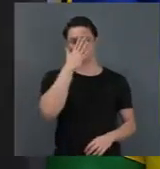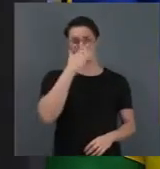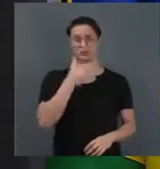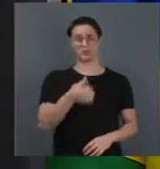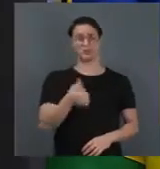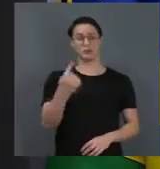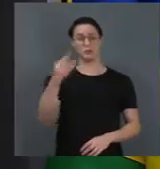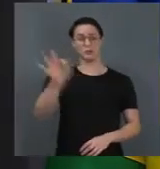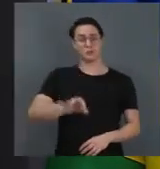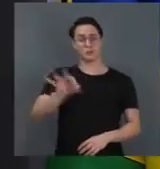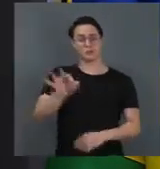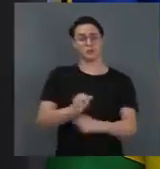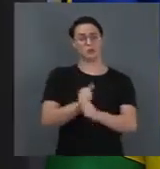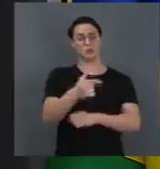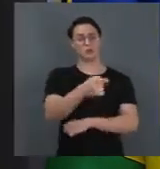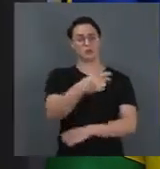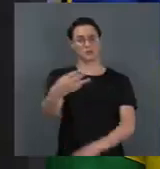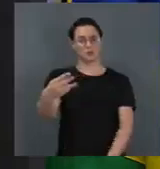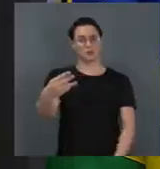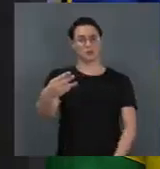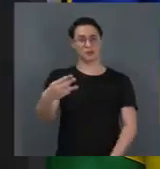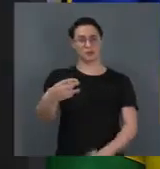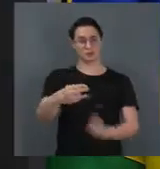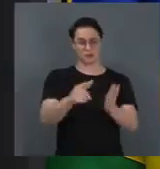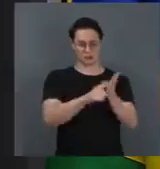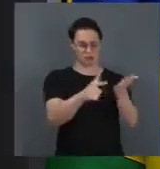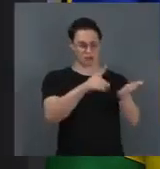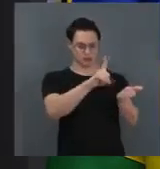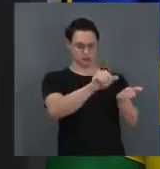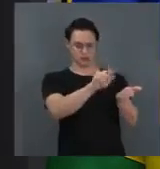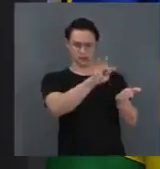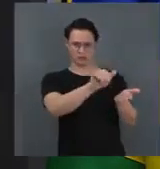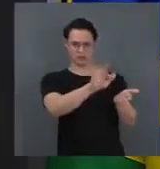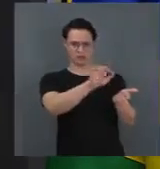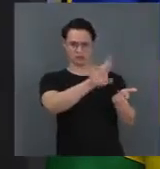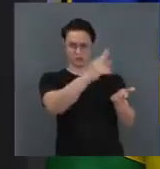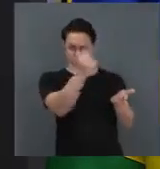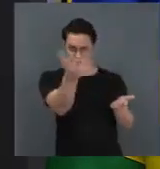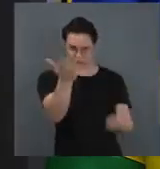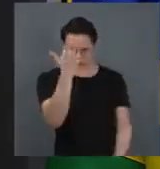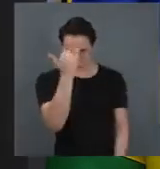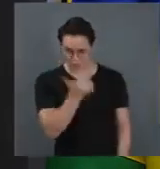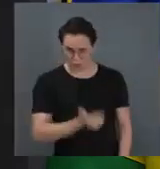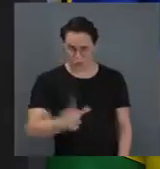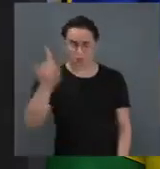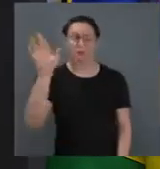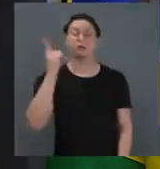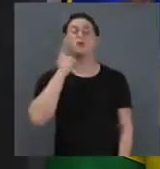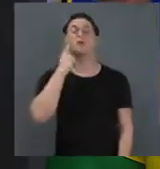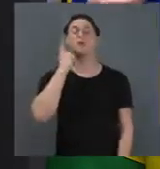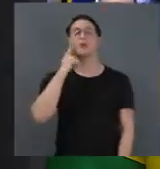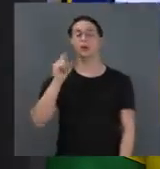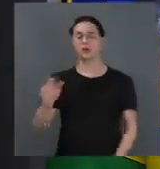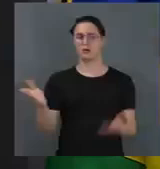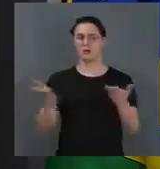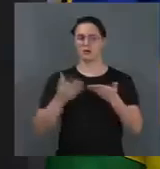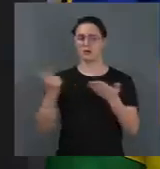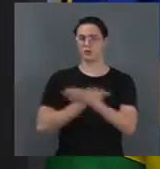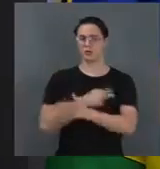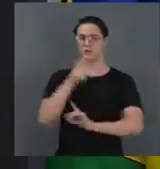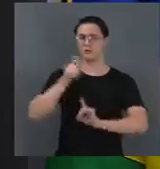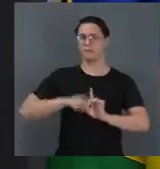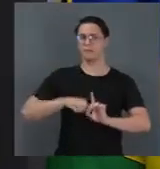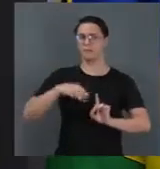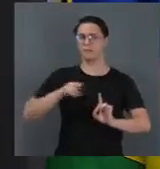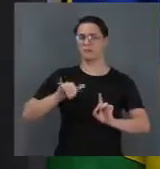61% em 2023. Datafolha, que é outra do senador Plínio. A segunda realizada agora, nesse mês,